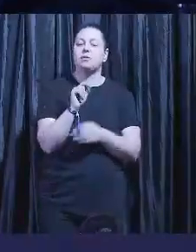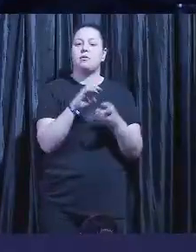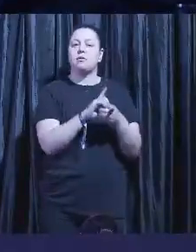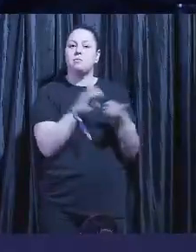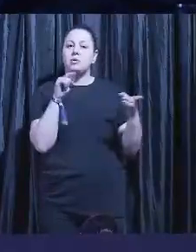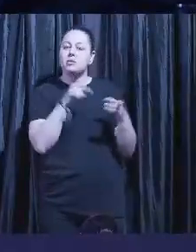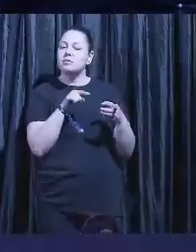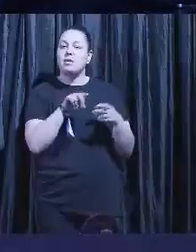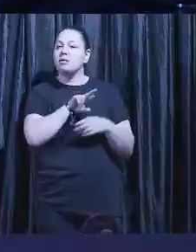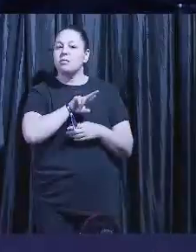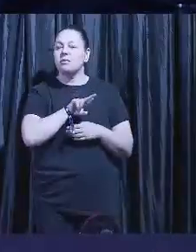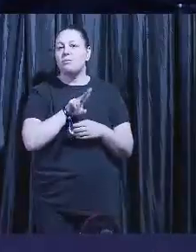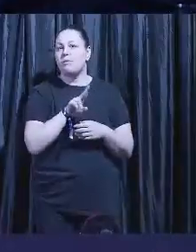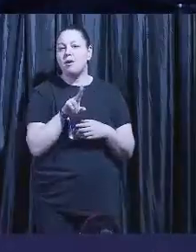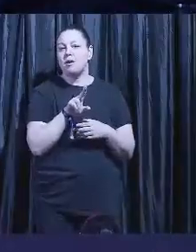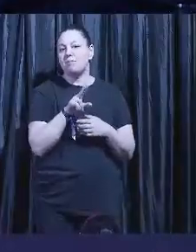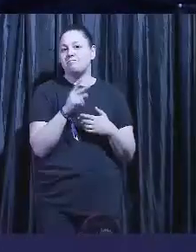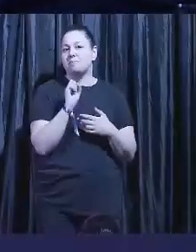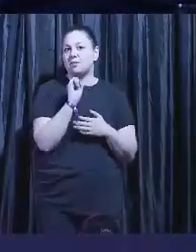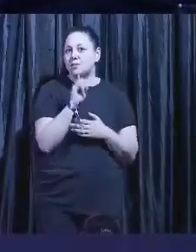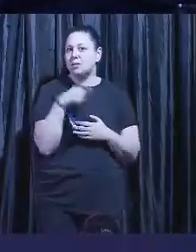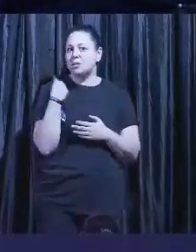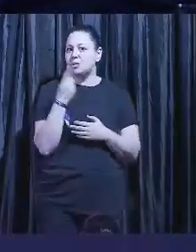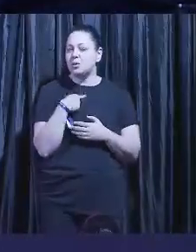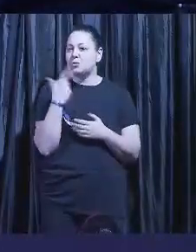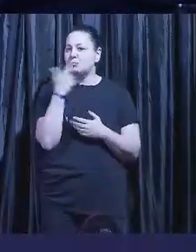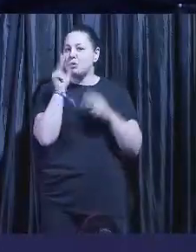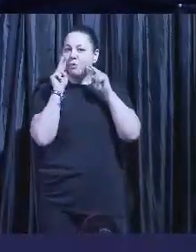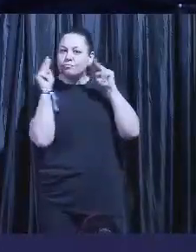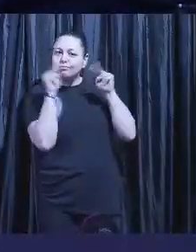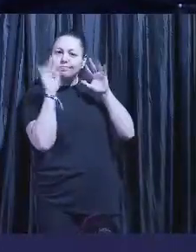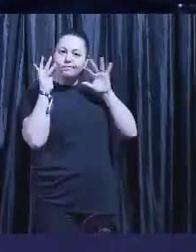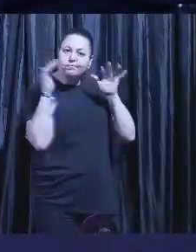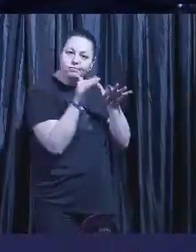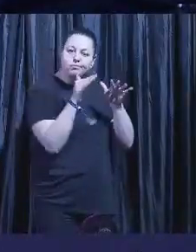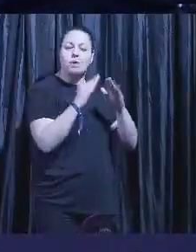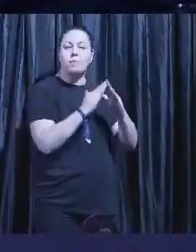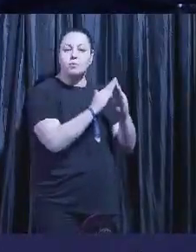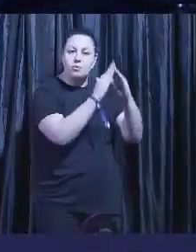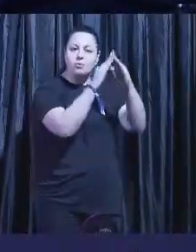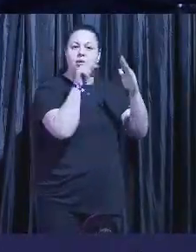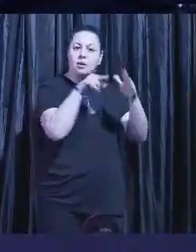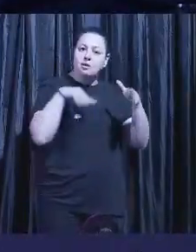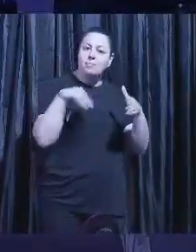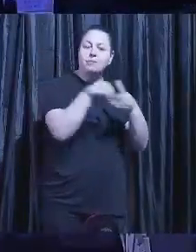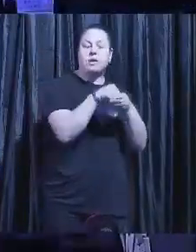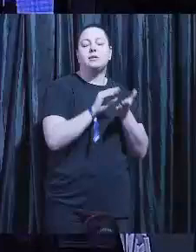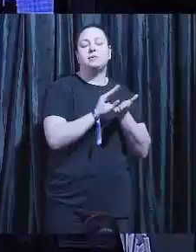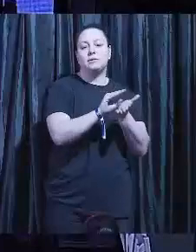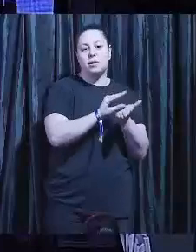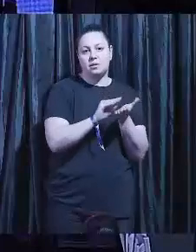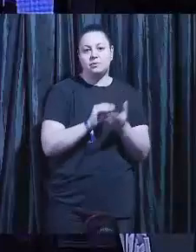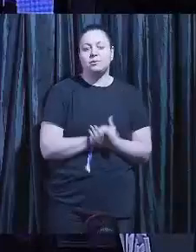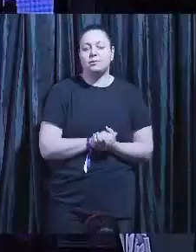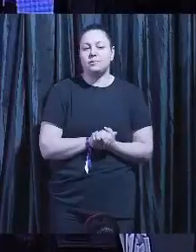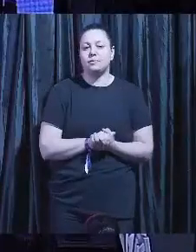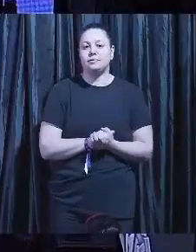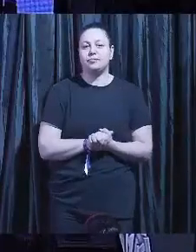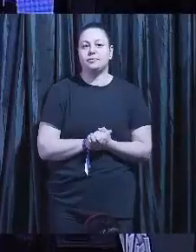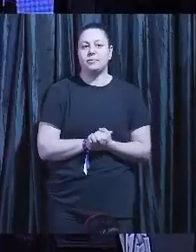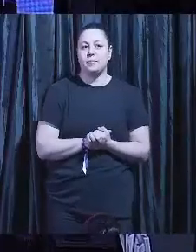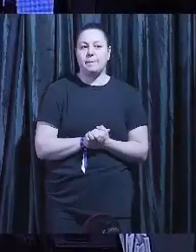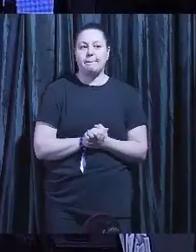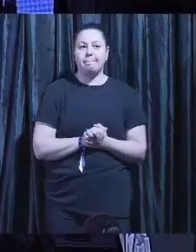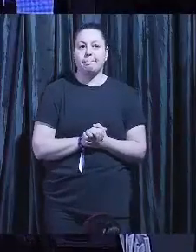não é possível se a gente não olha para as favelas e periferias como parte desses dados, né?